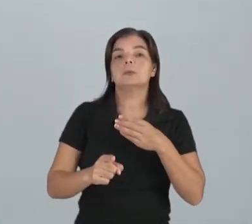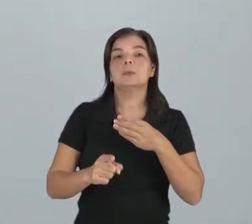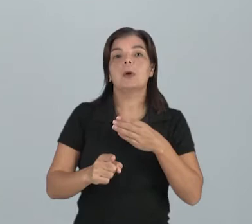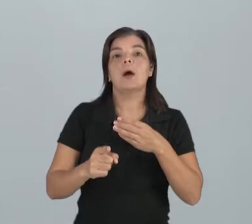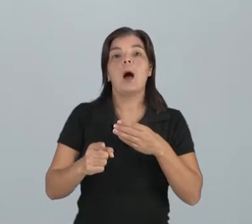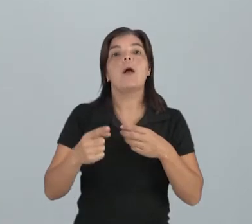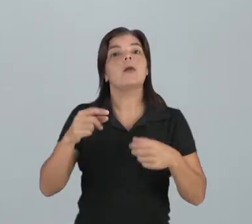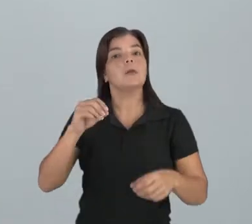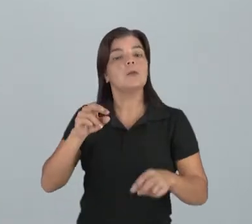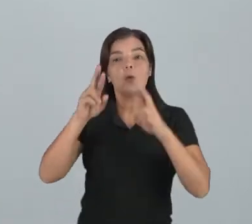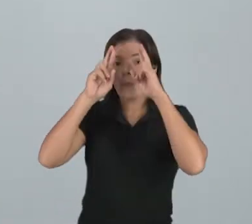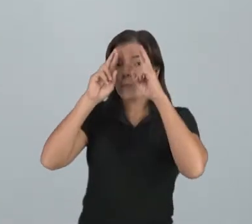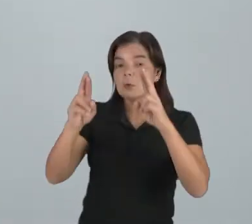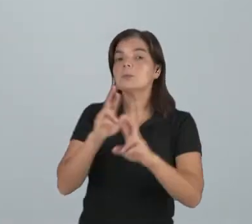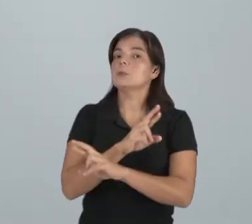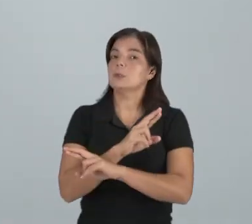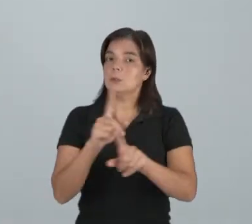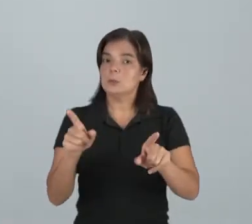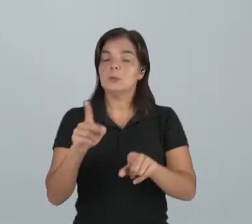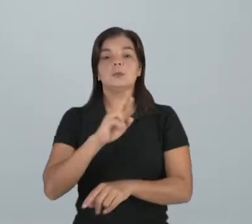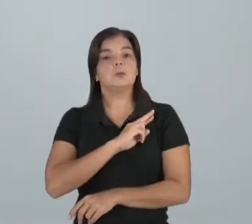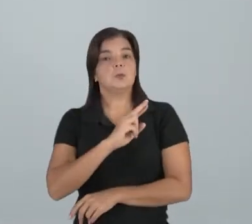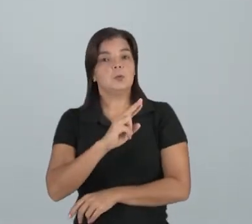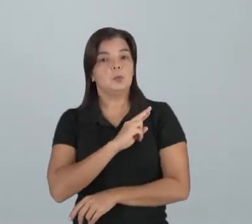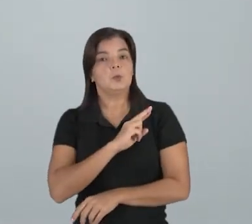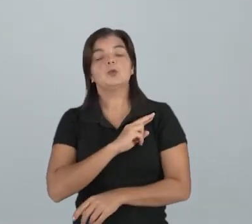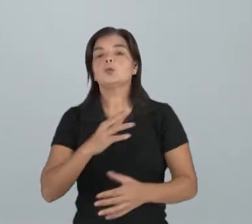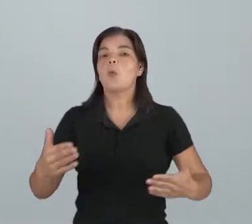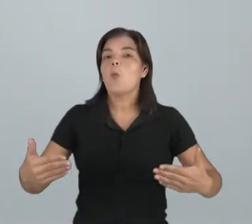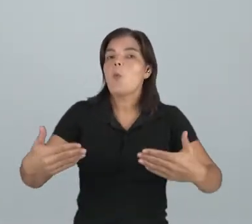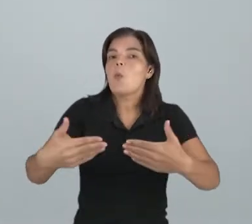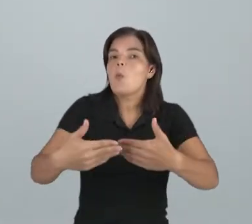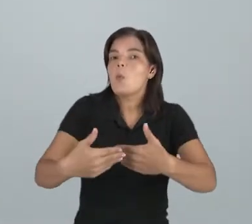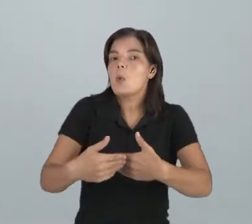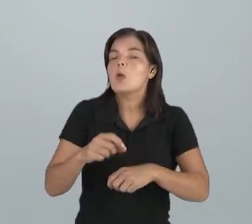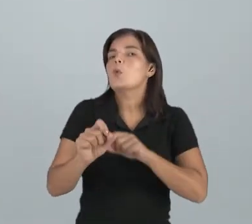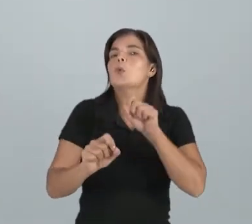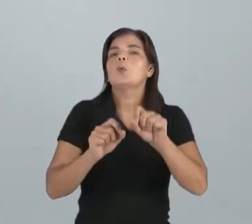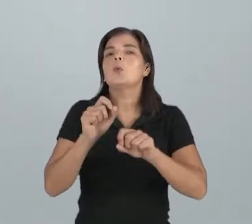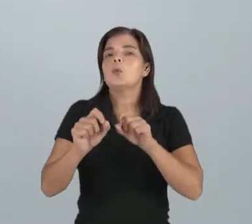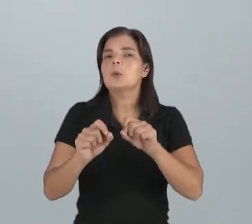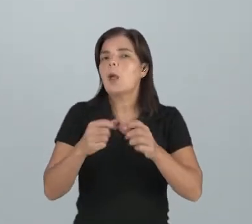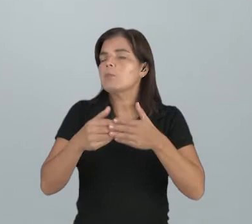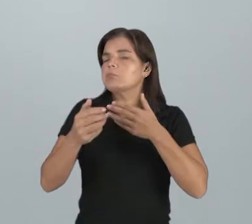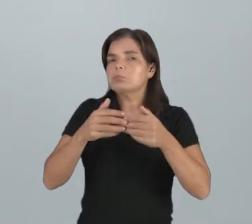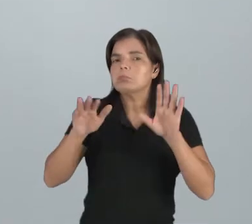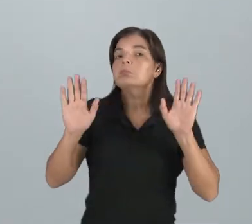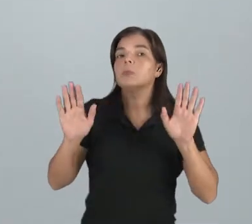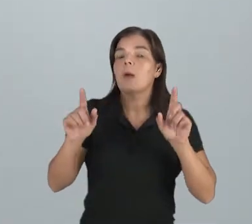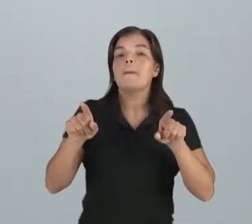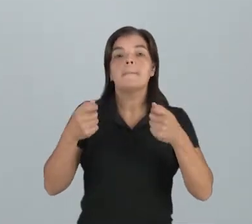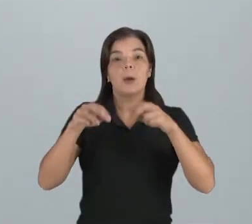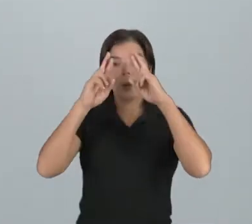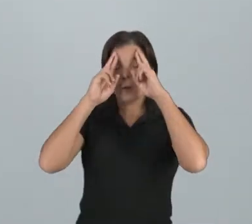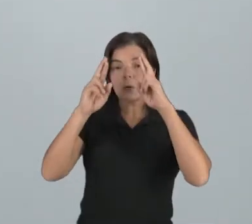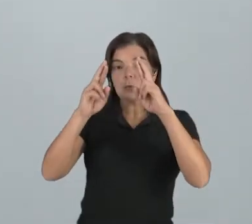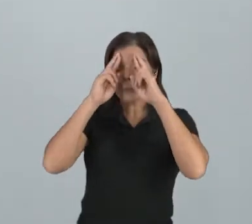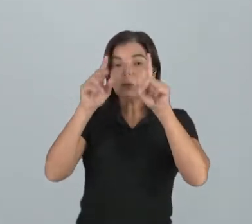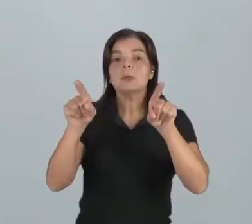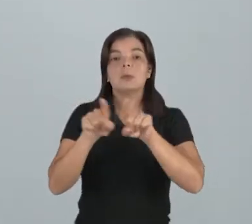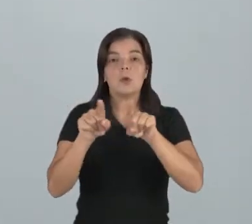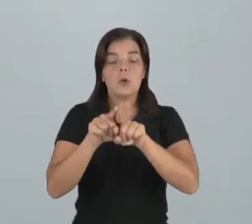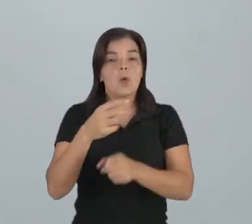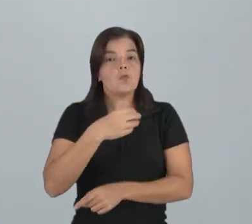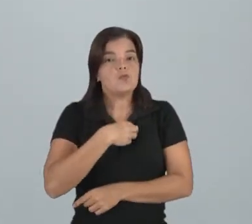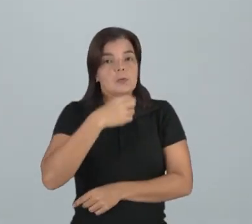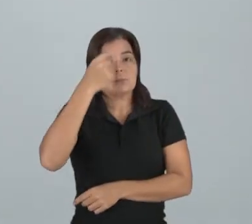daí vem o respeito às diferenças religiosas, o acolhimento do outro, quem quer que ele seja, para respeitarmos a ele e a sua